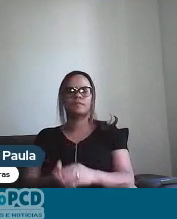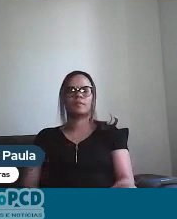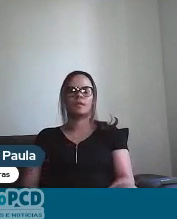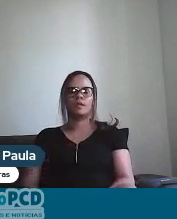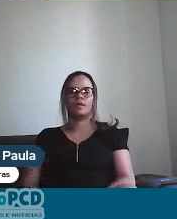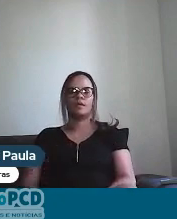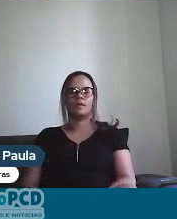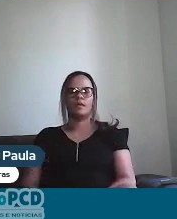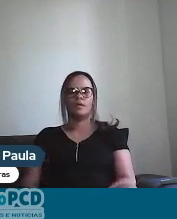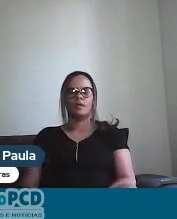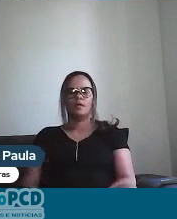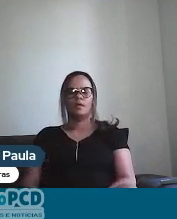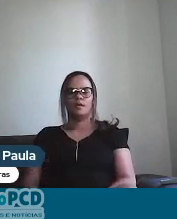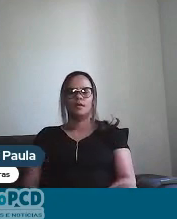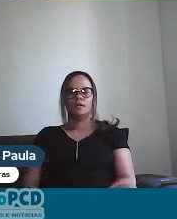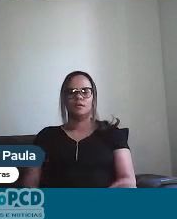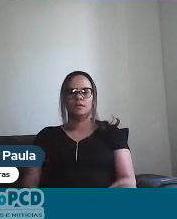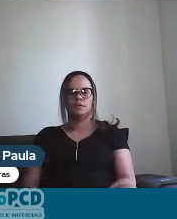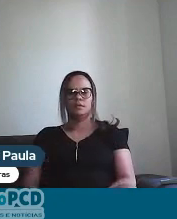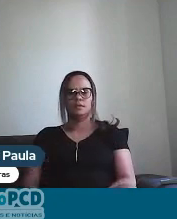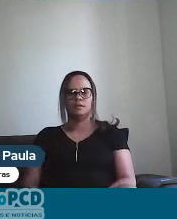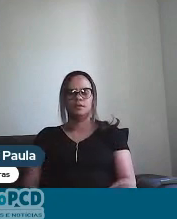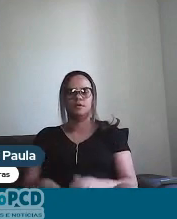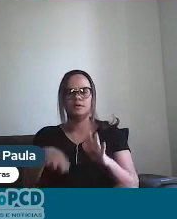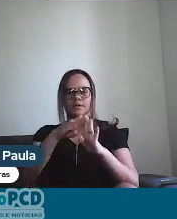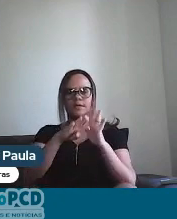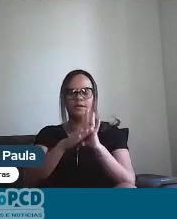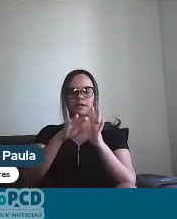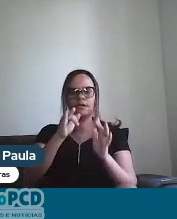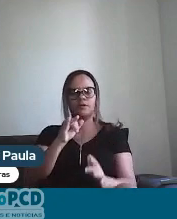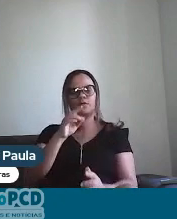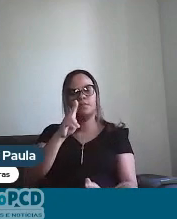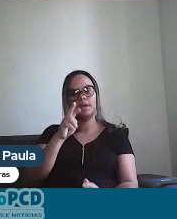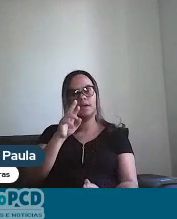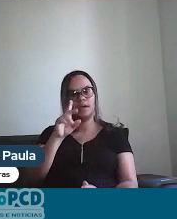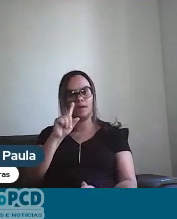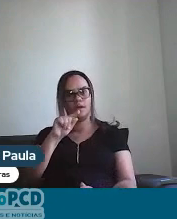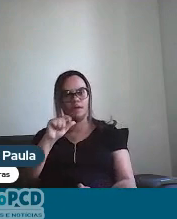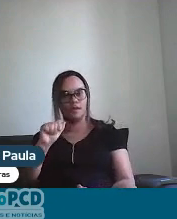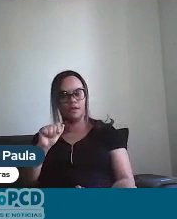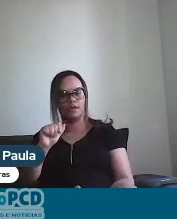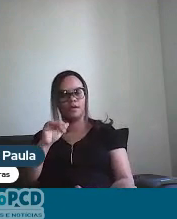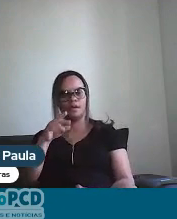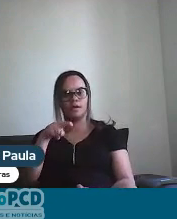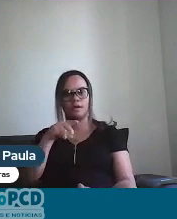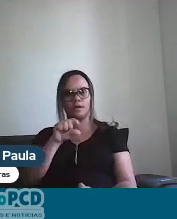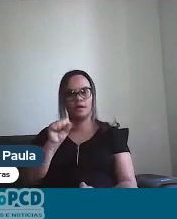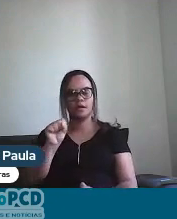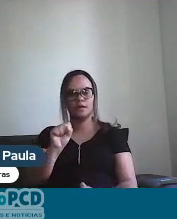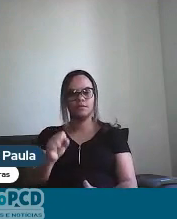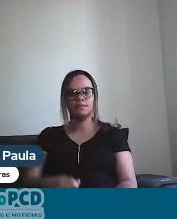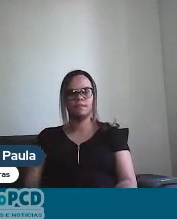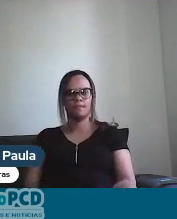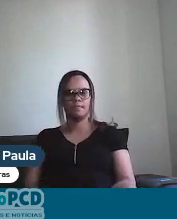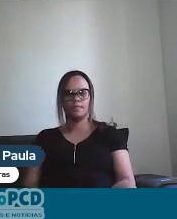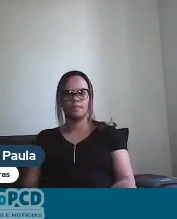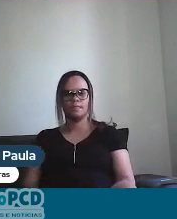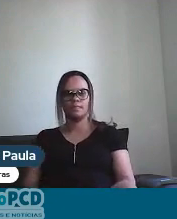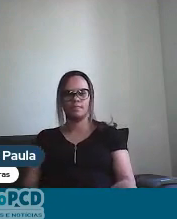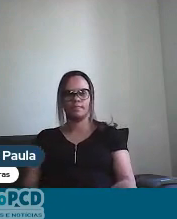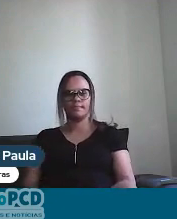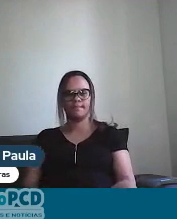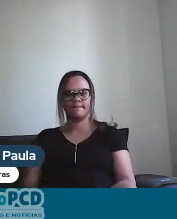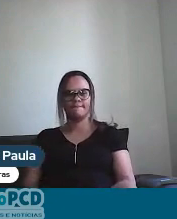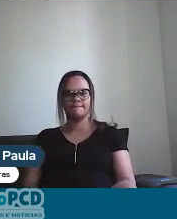existe um manual publicado nesse sentido, a gente só tem manuais do IFBRA, internos lá ao INSS. Então, assim, fico